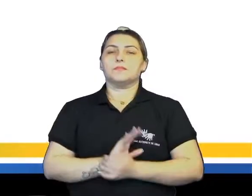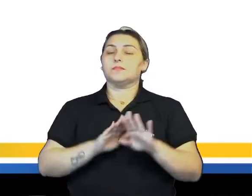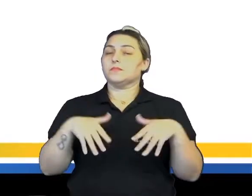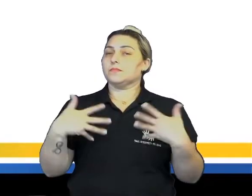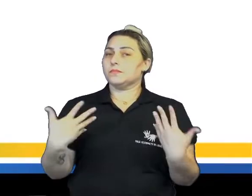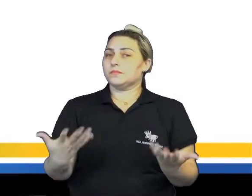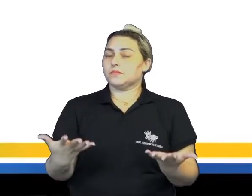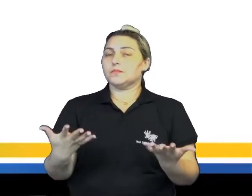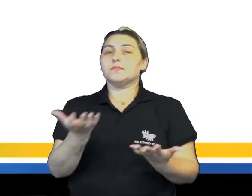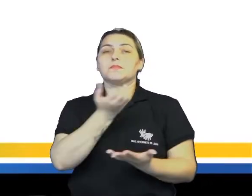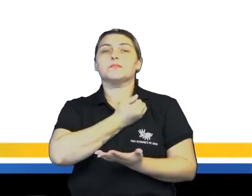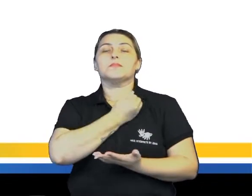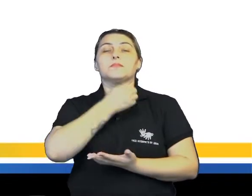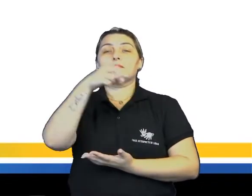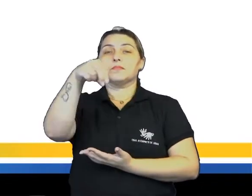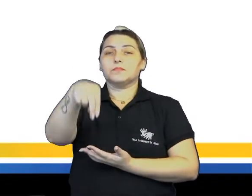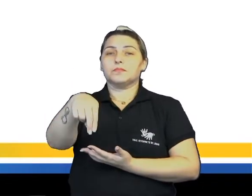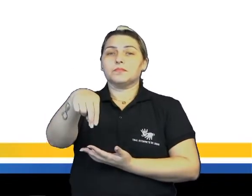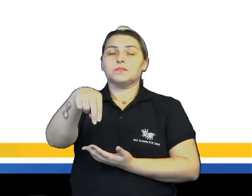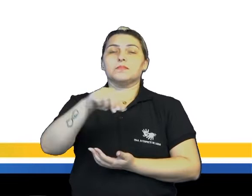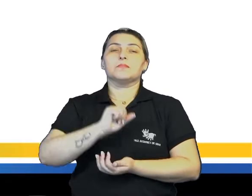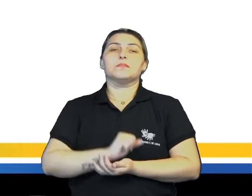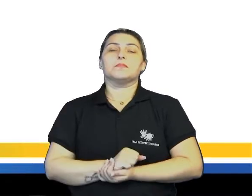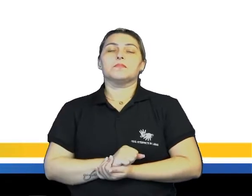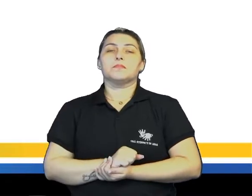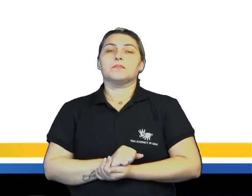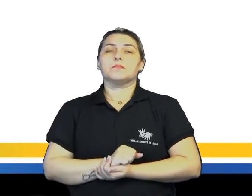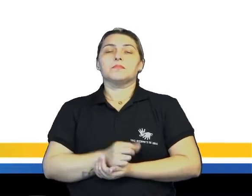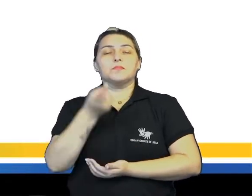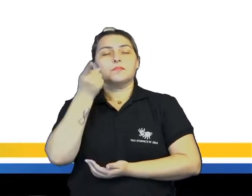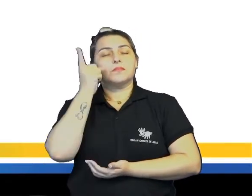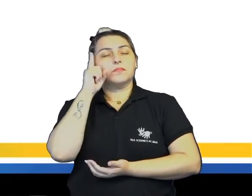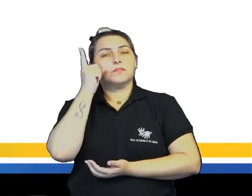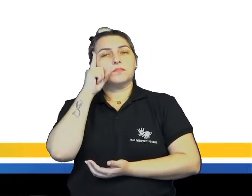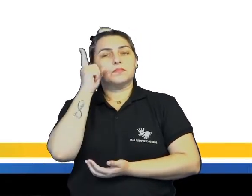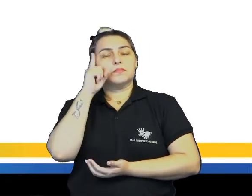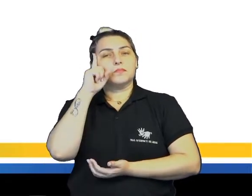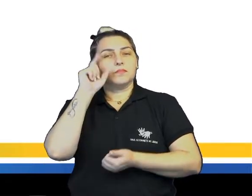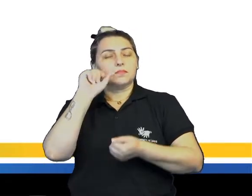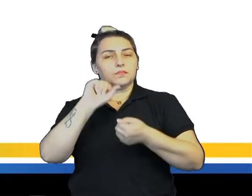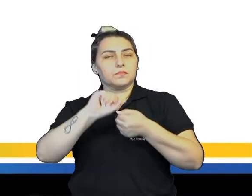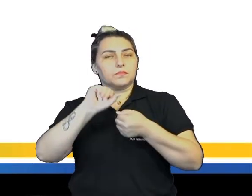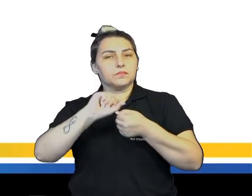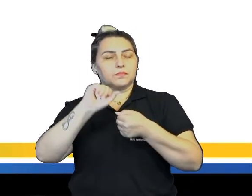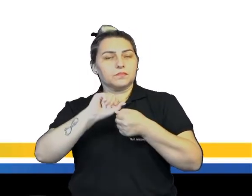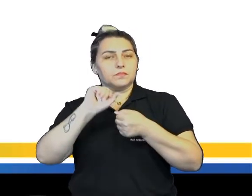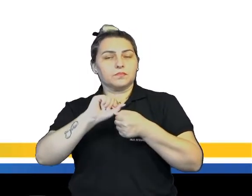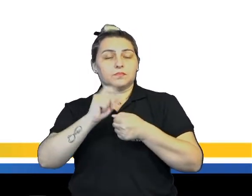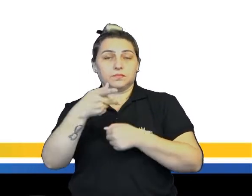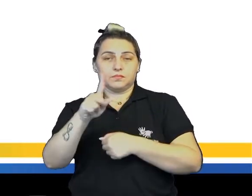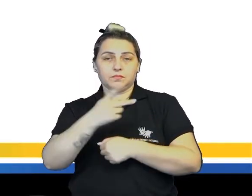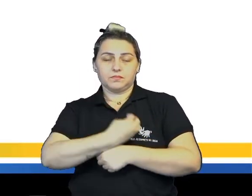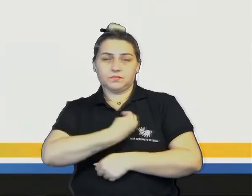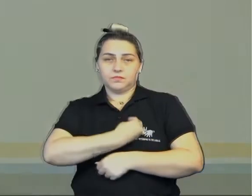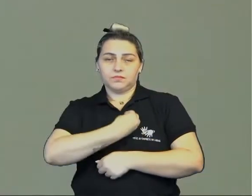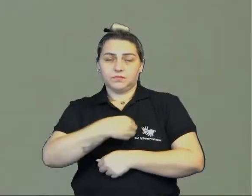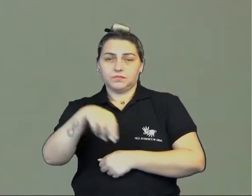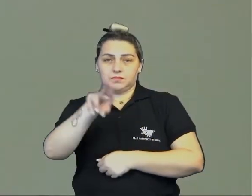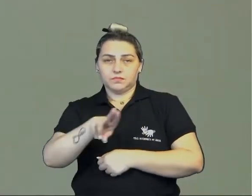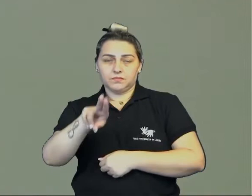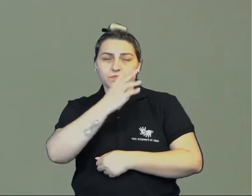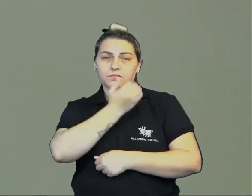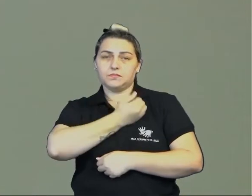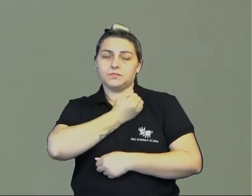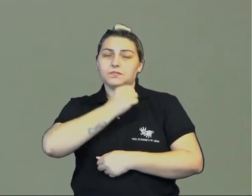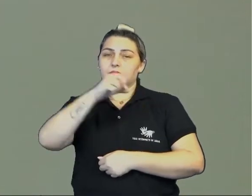Então, gente, os números naturais. Todos os dias, ao fazer qualquer coisa na vida de vocês, vocês utilizam